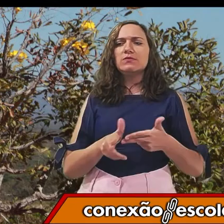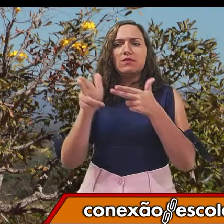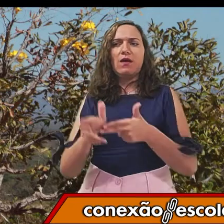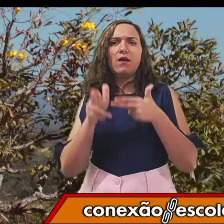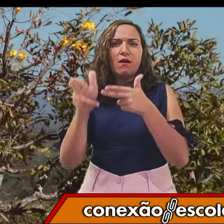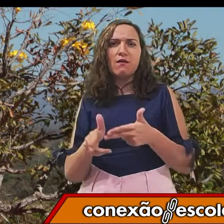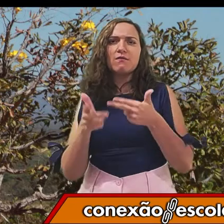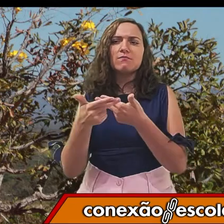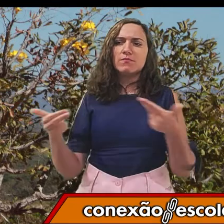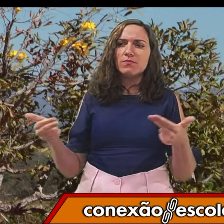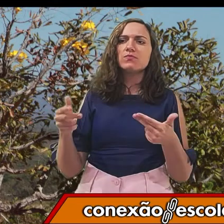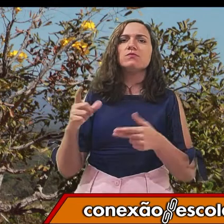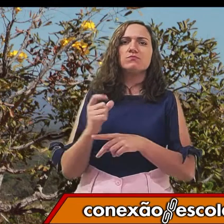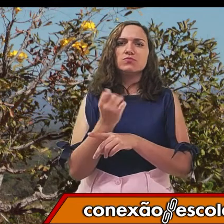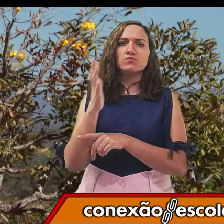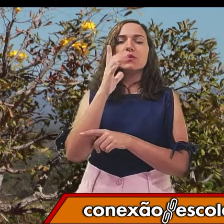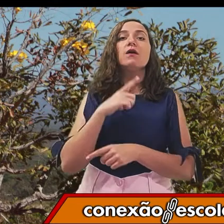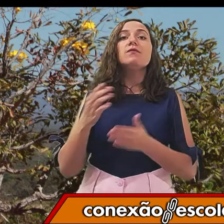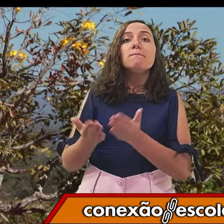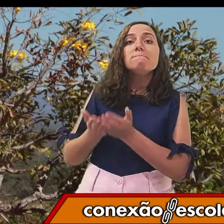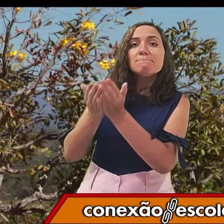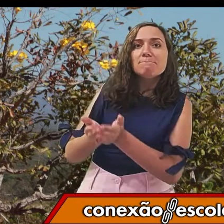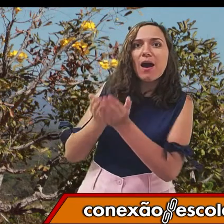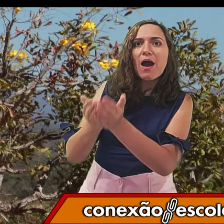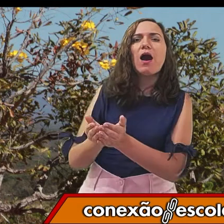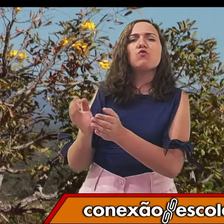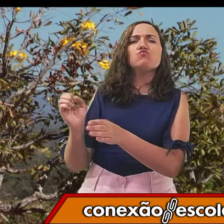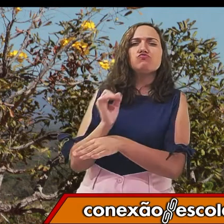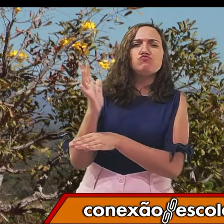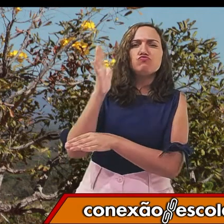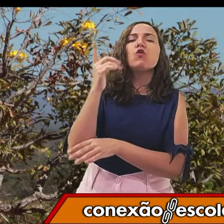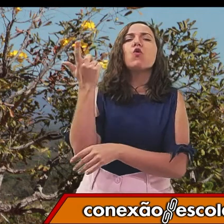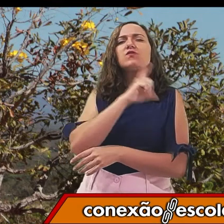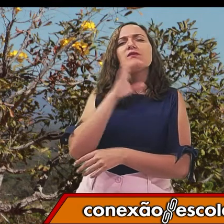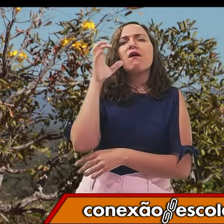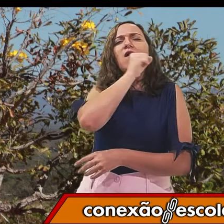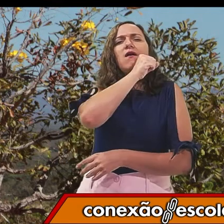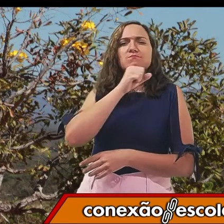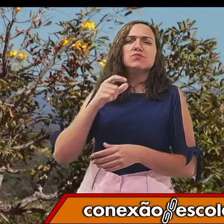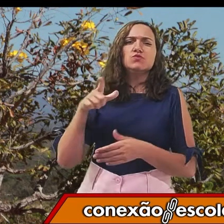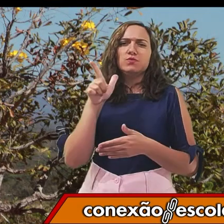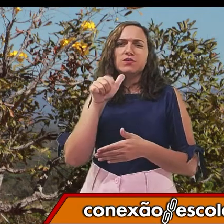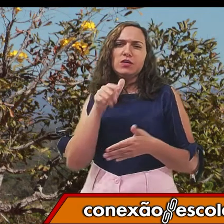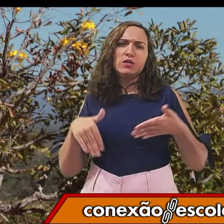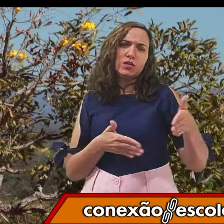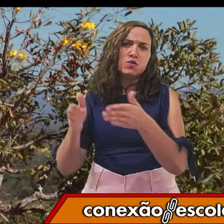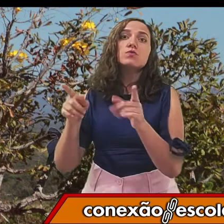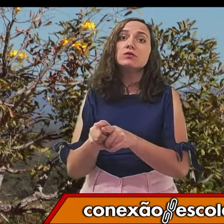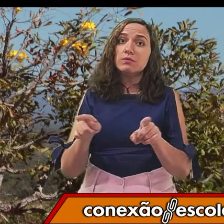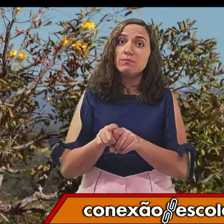dos transportes. Barcos movidos a vapor navegavam facilmente rio acima. Navios a